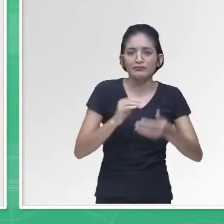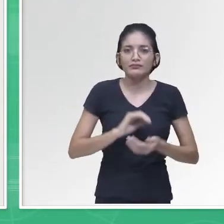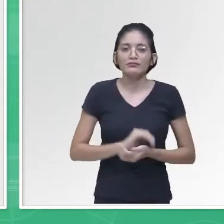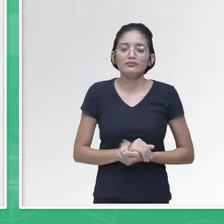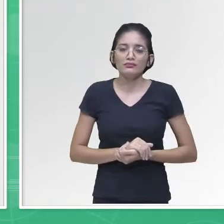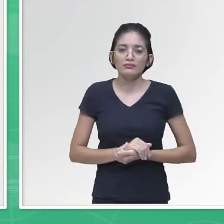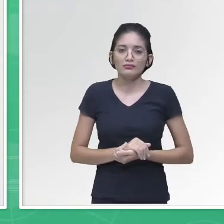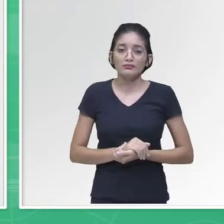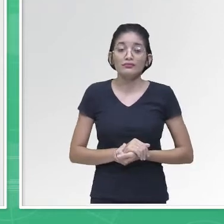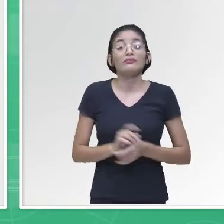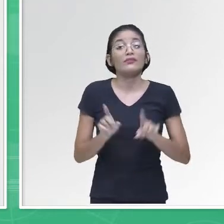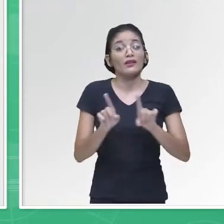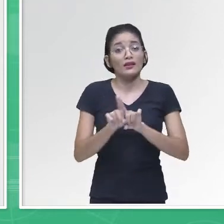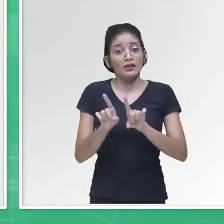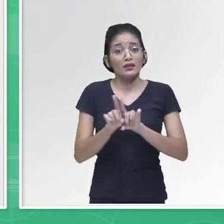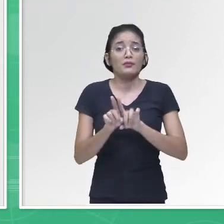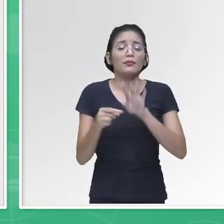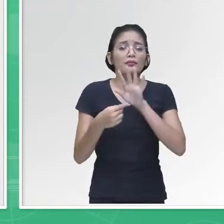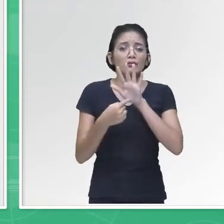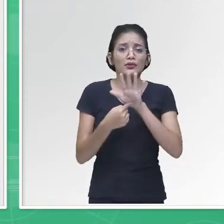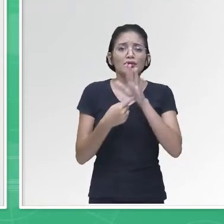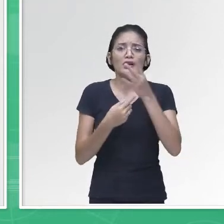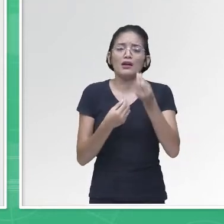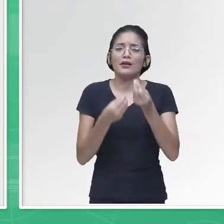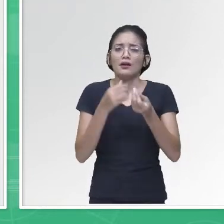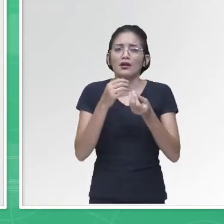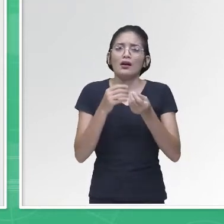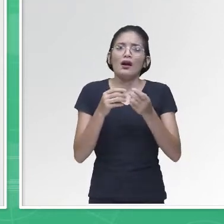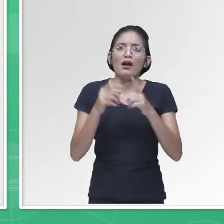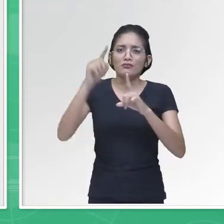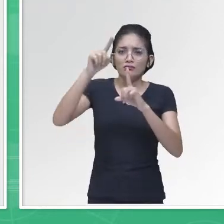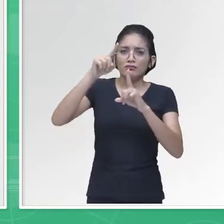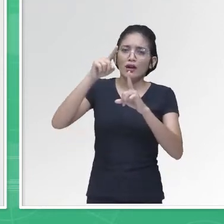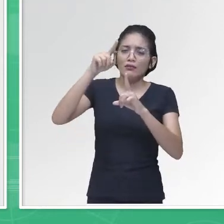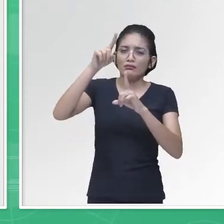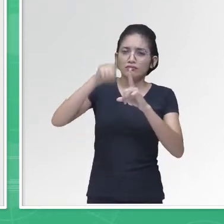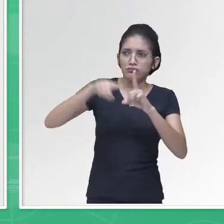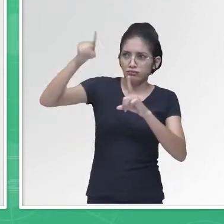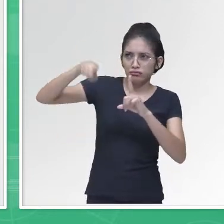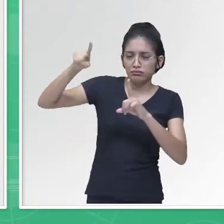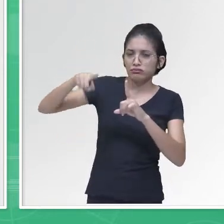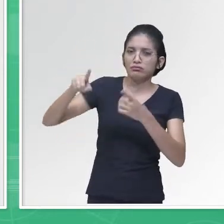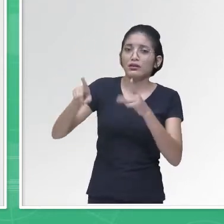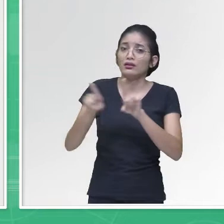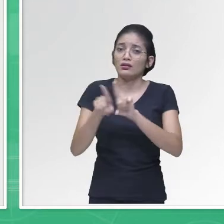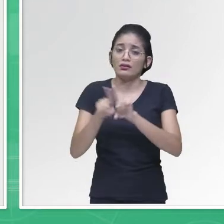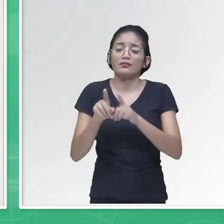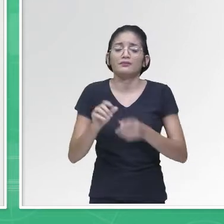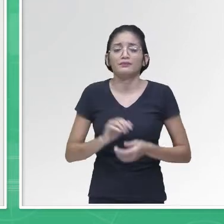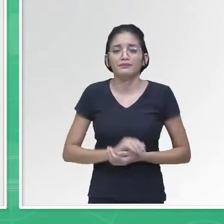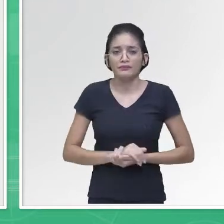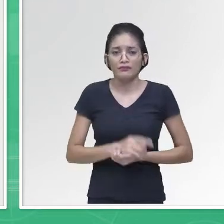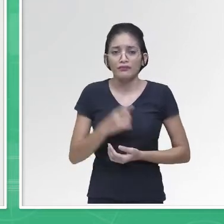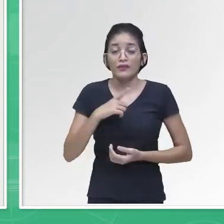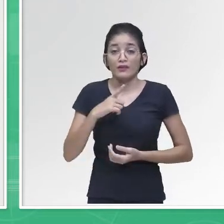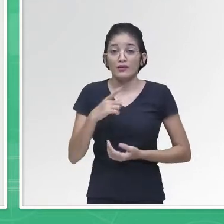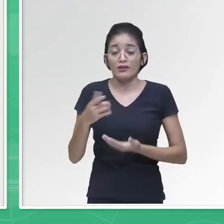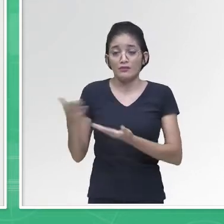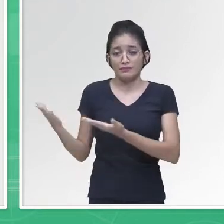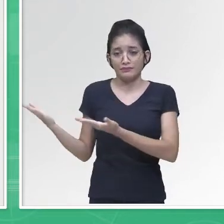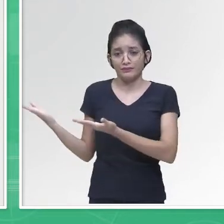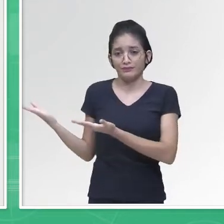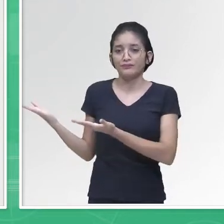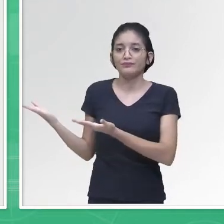Podemos também representar graficamente a solubilidade. Então, eu tenho